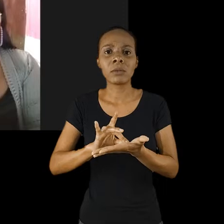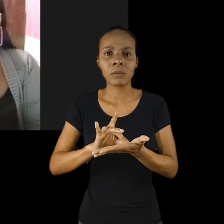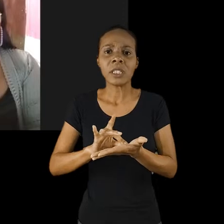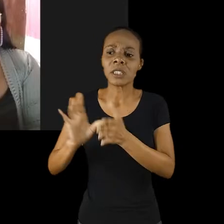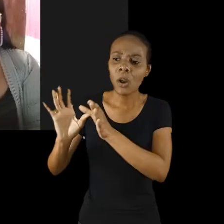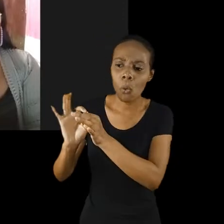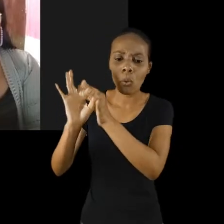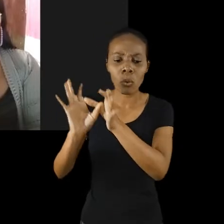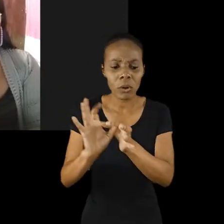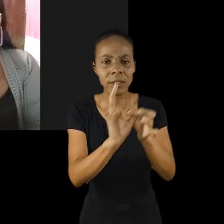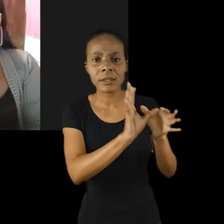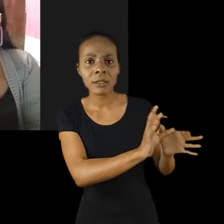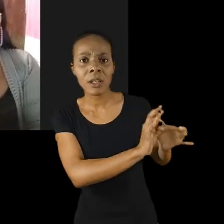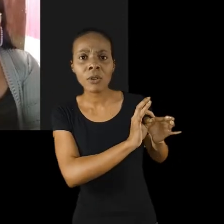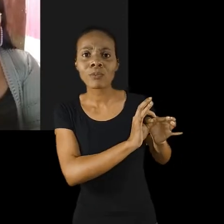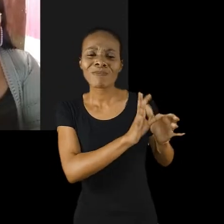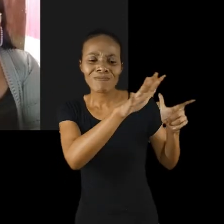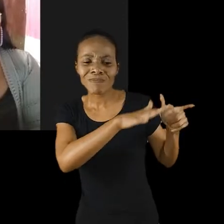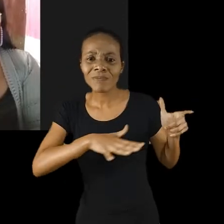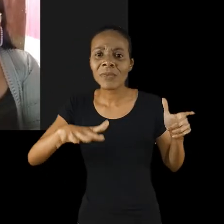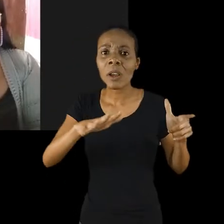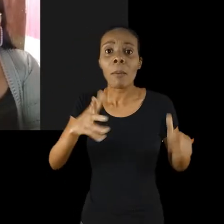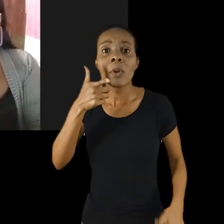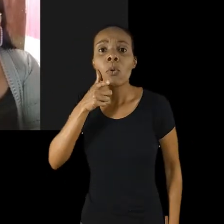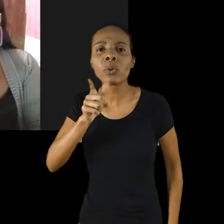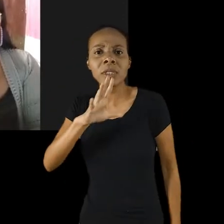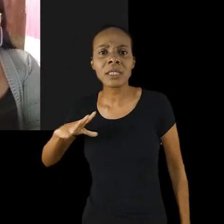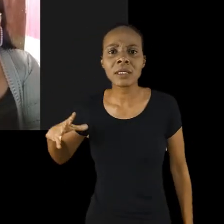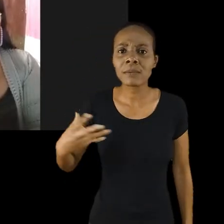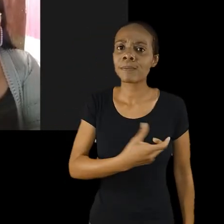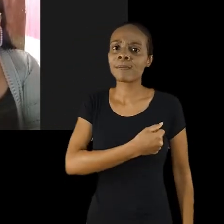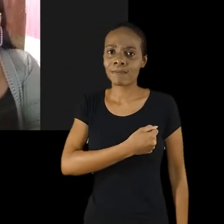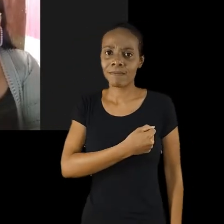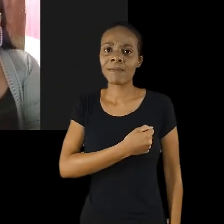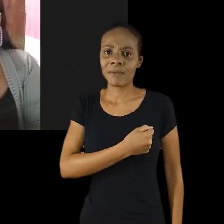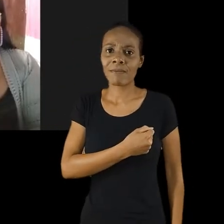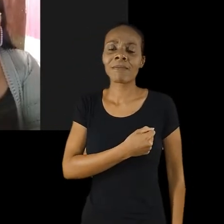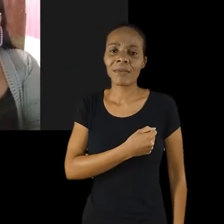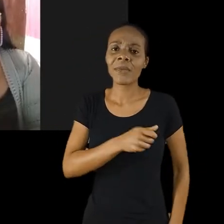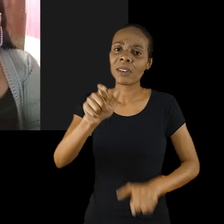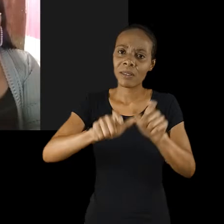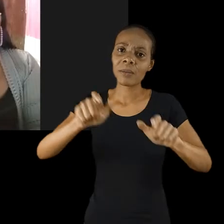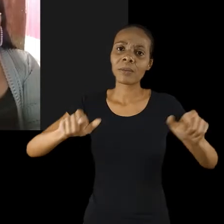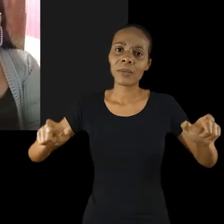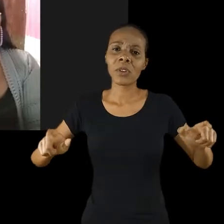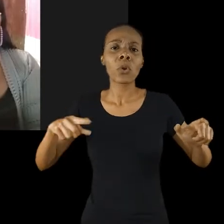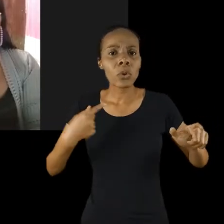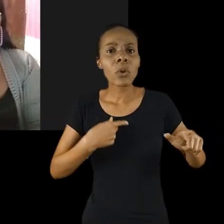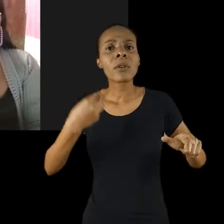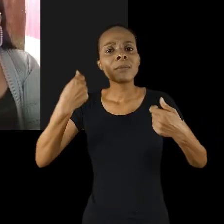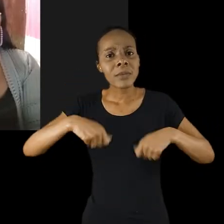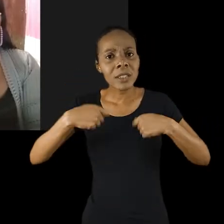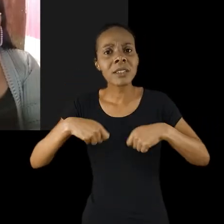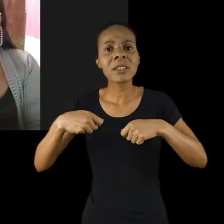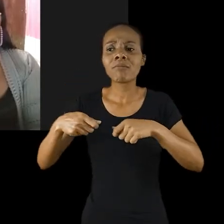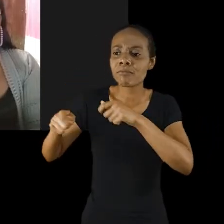todos os pontos para poder resgatar, sabe, os peixes desse mar. Então, a gente precisa começar a se articular e pensar nesse